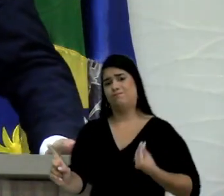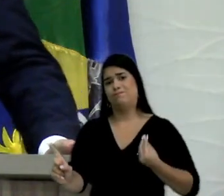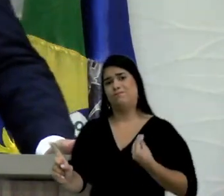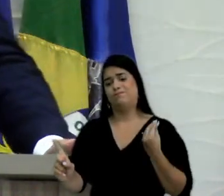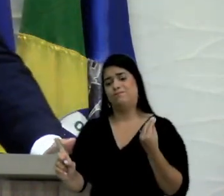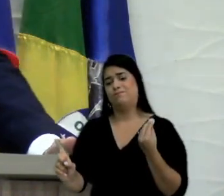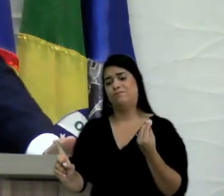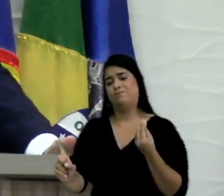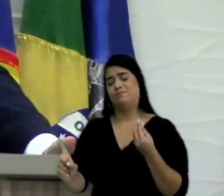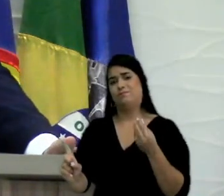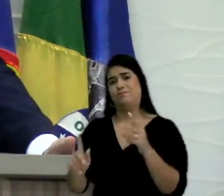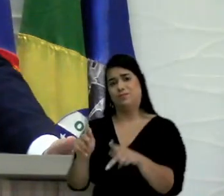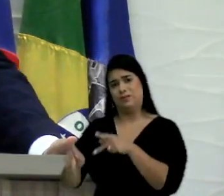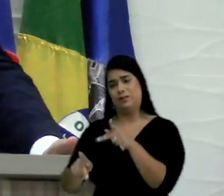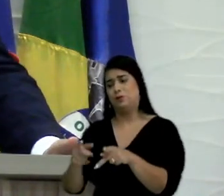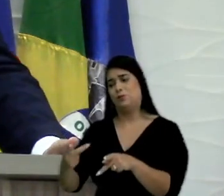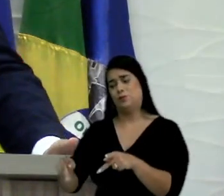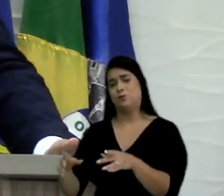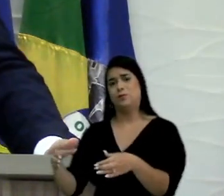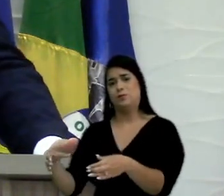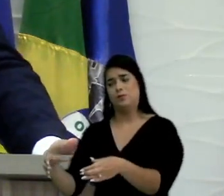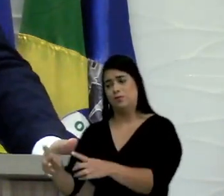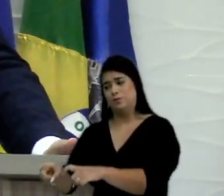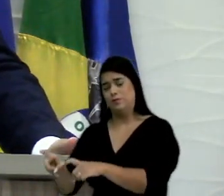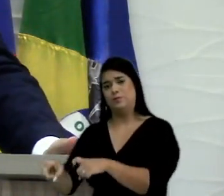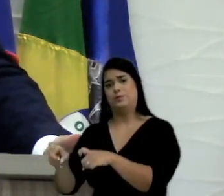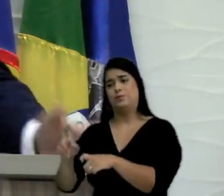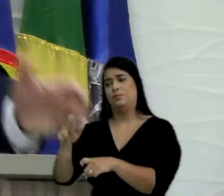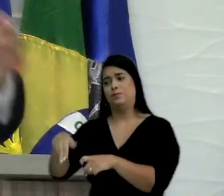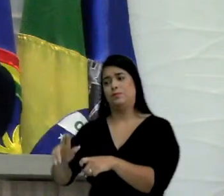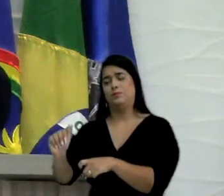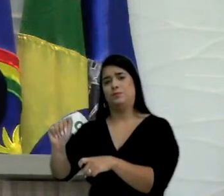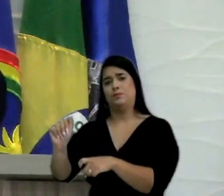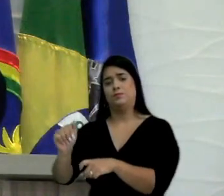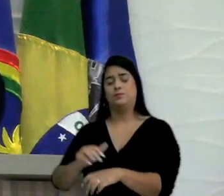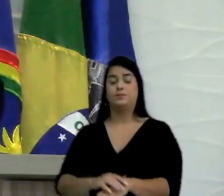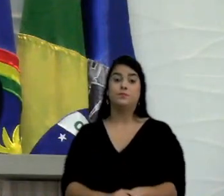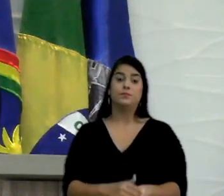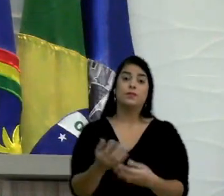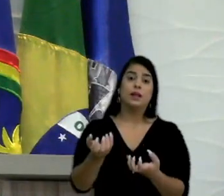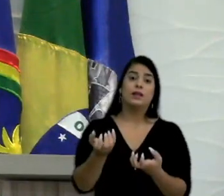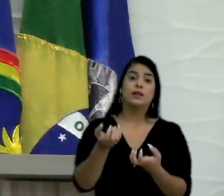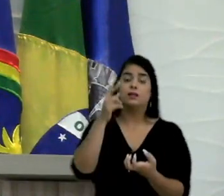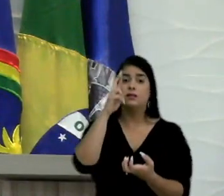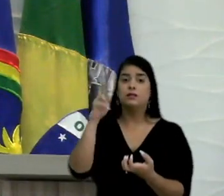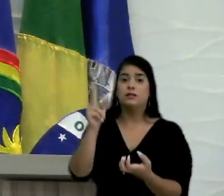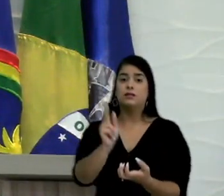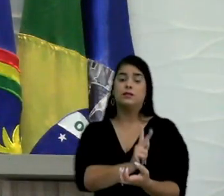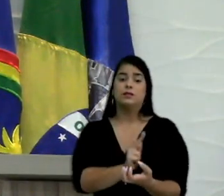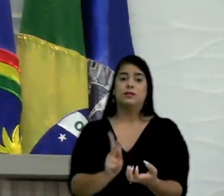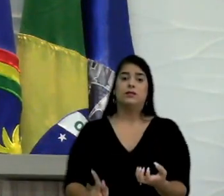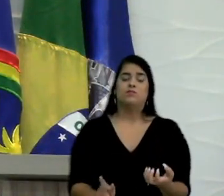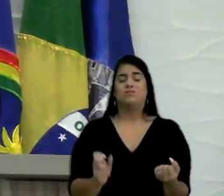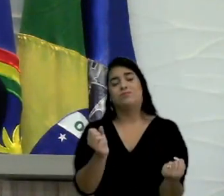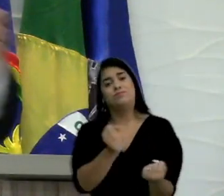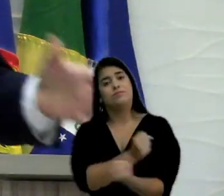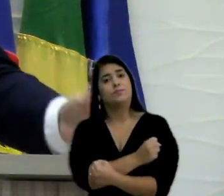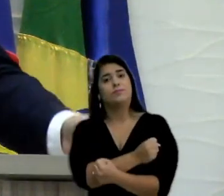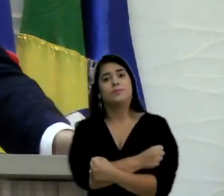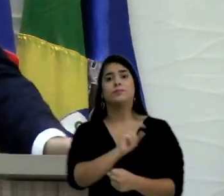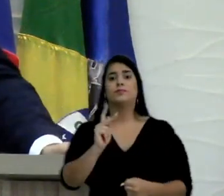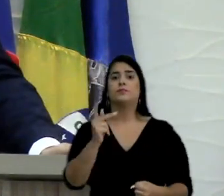do seu da sua região ali Compreendo o setor da una e quero senhor presidente abraçar